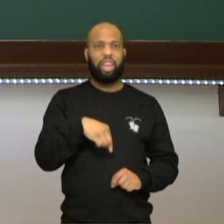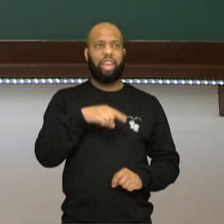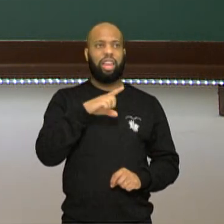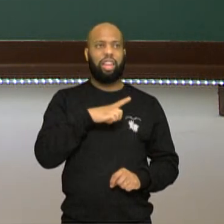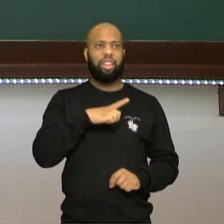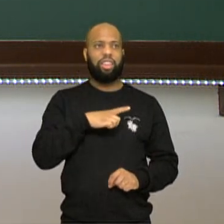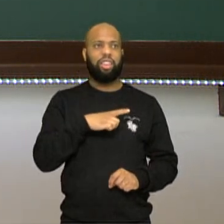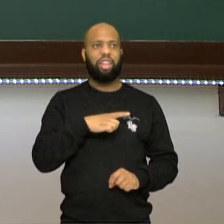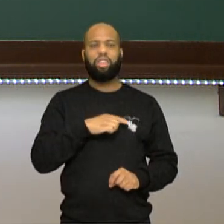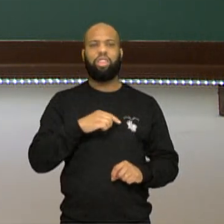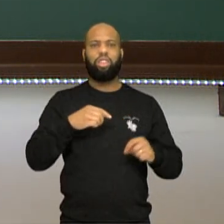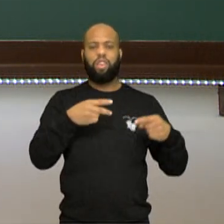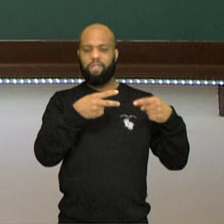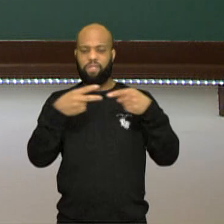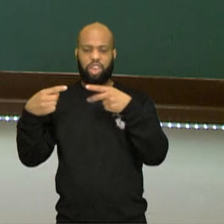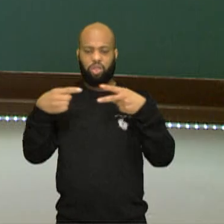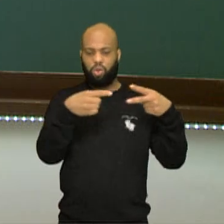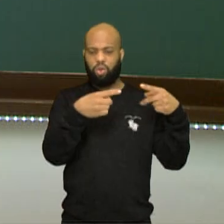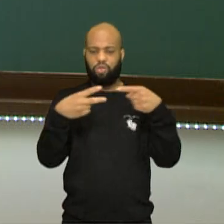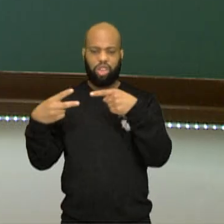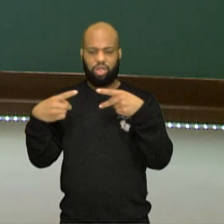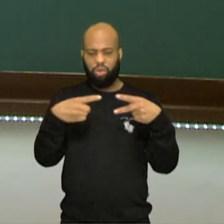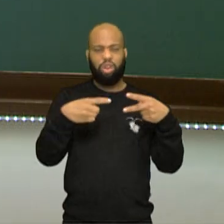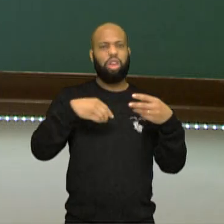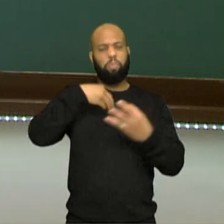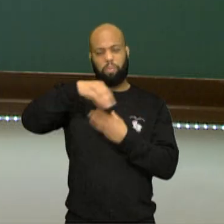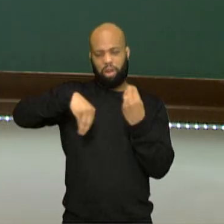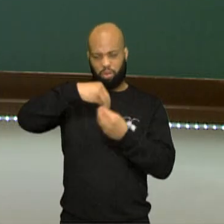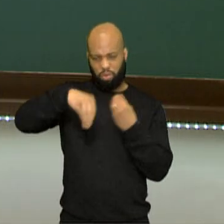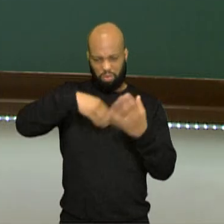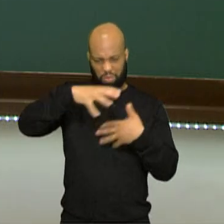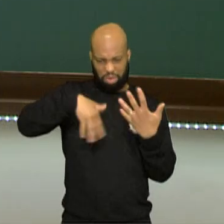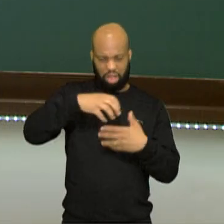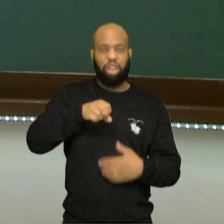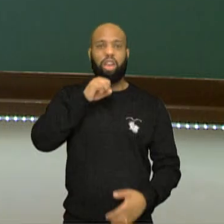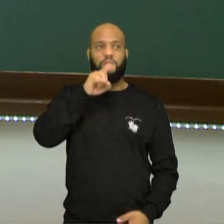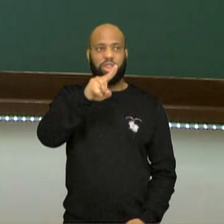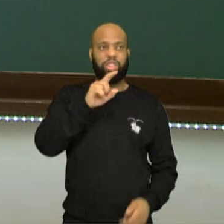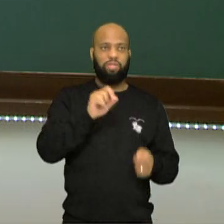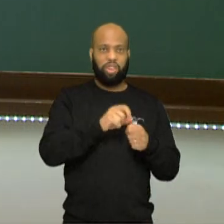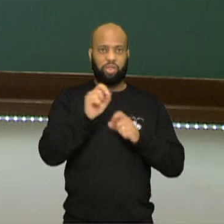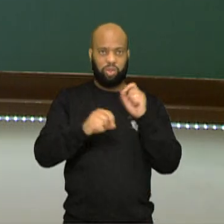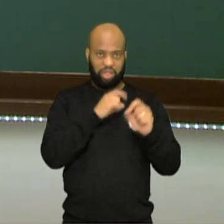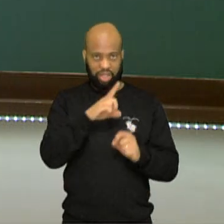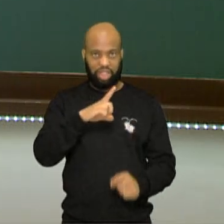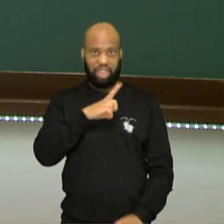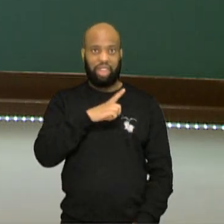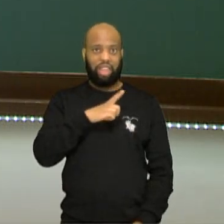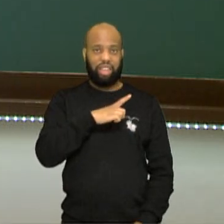polos elétricos todos bagunçados. Quando você liga uma tensão elétrica